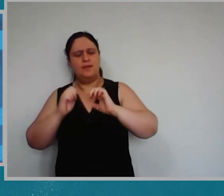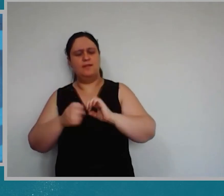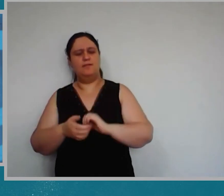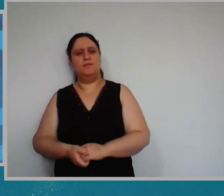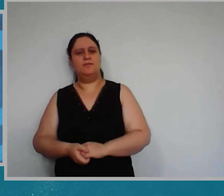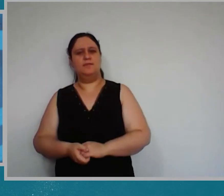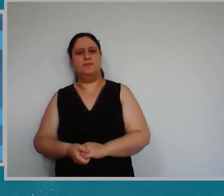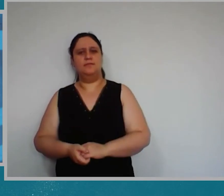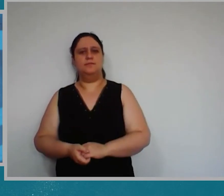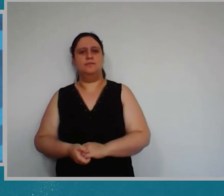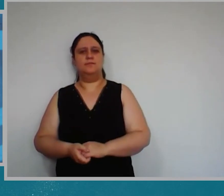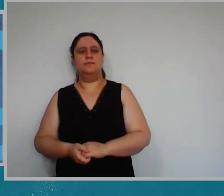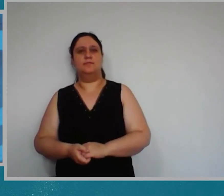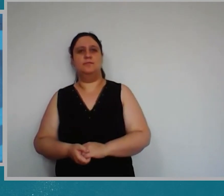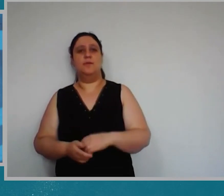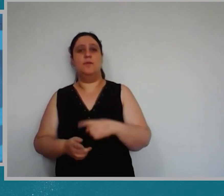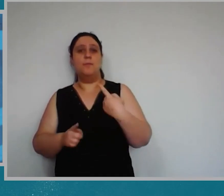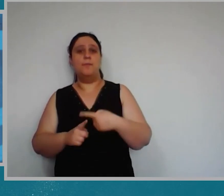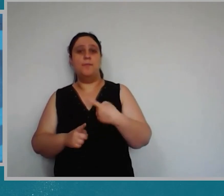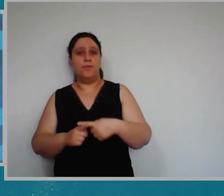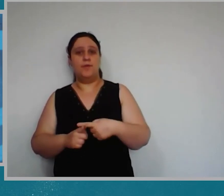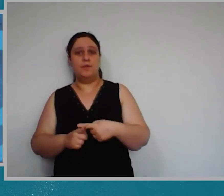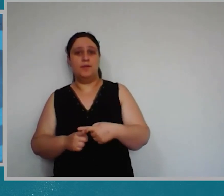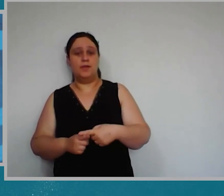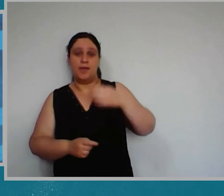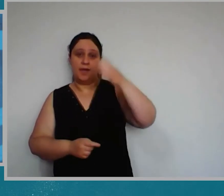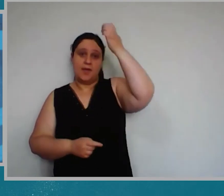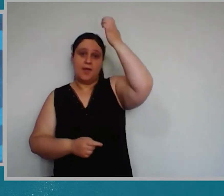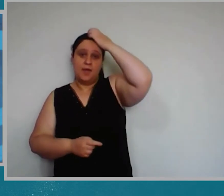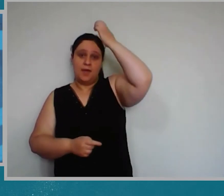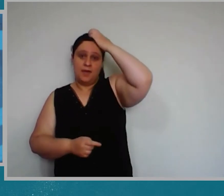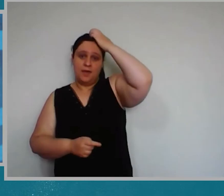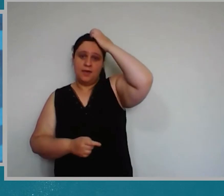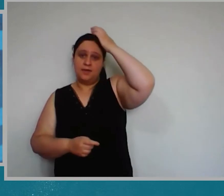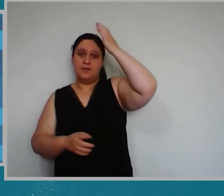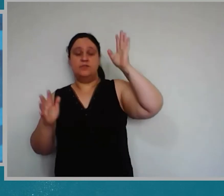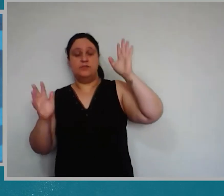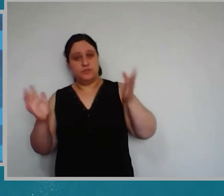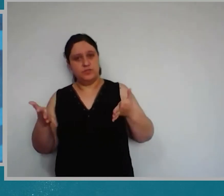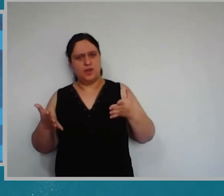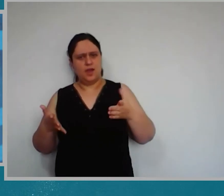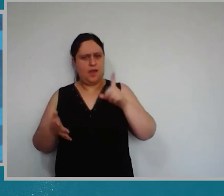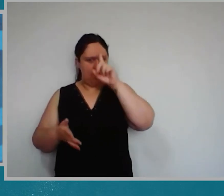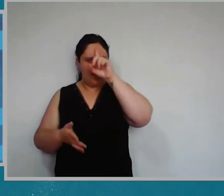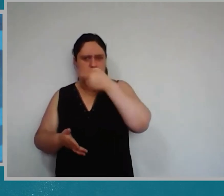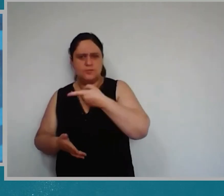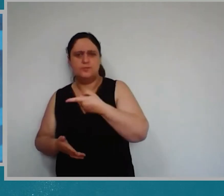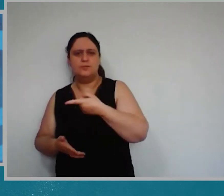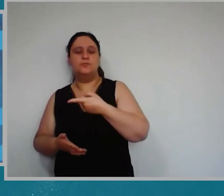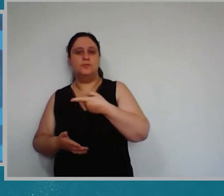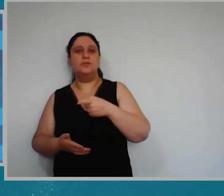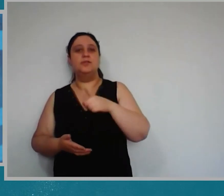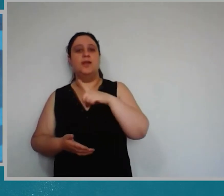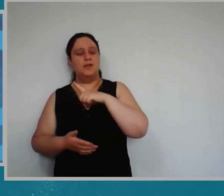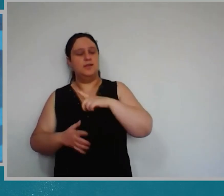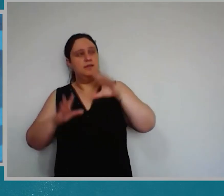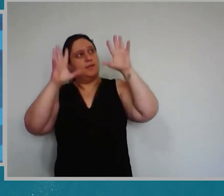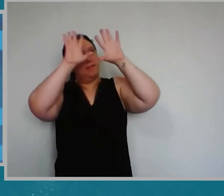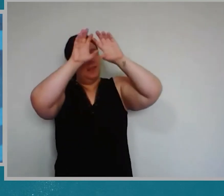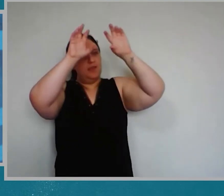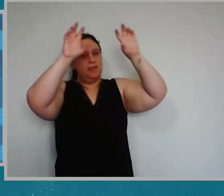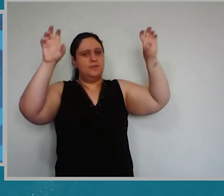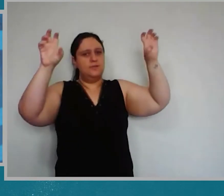porque o nosso Rei já tem toda a autoridade no céu e também na